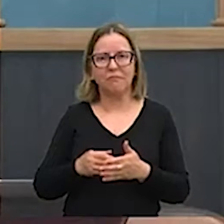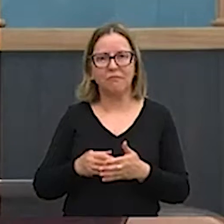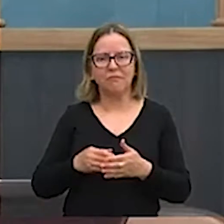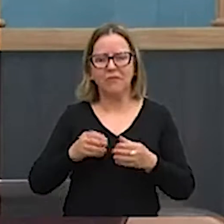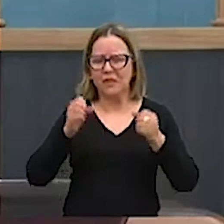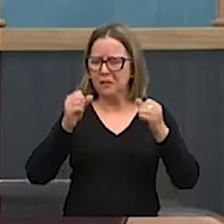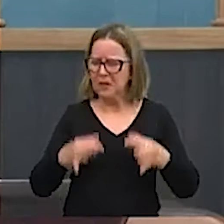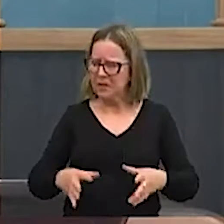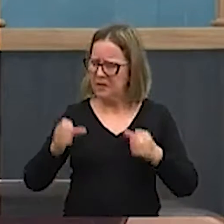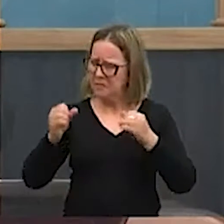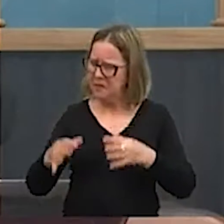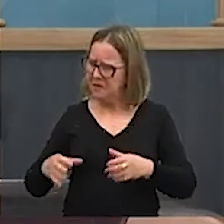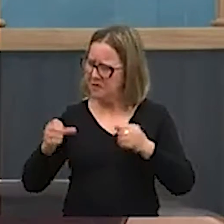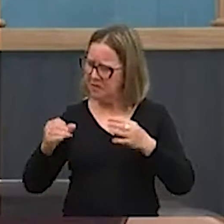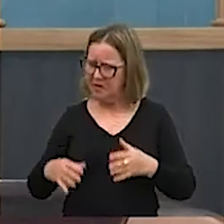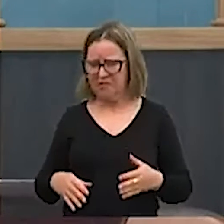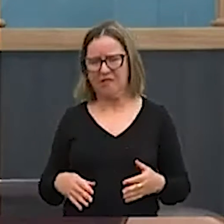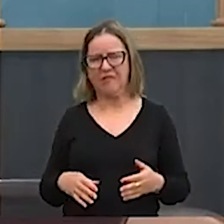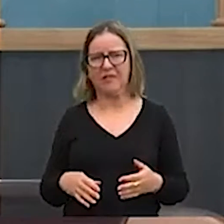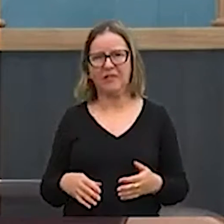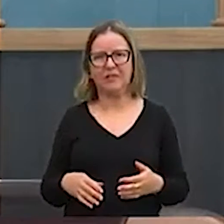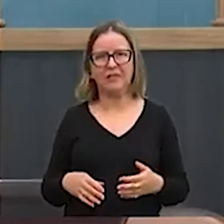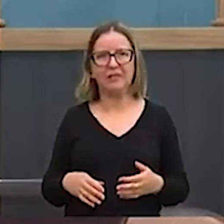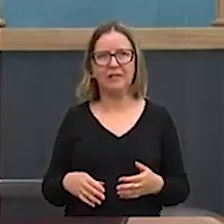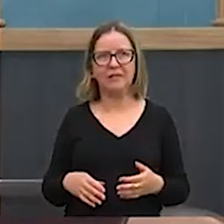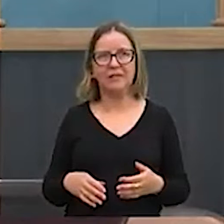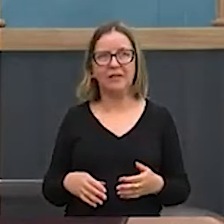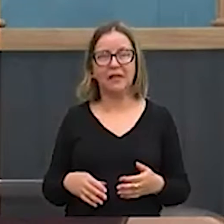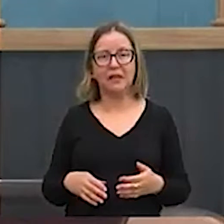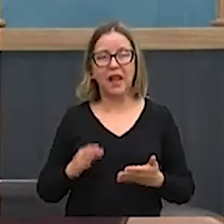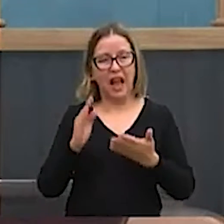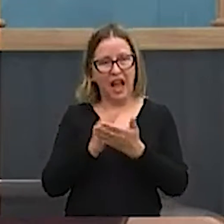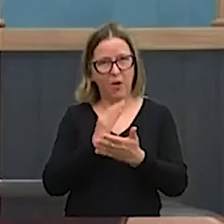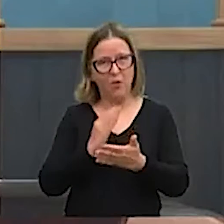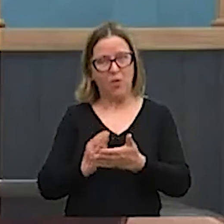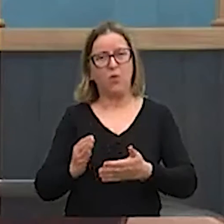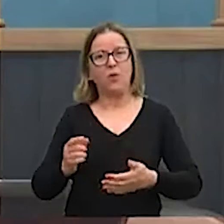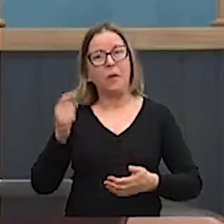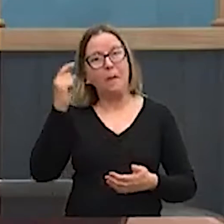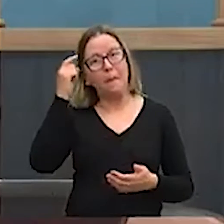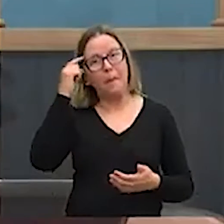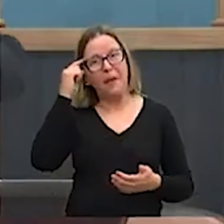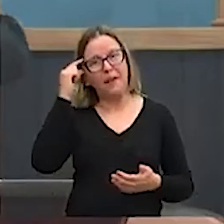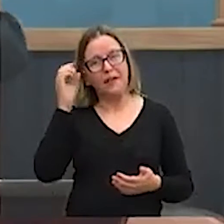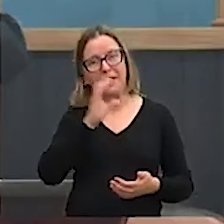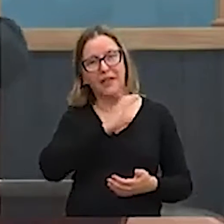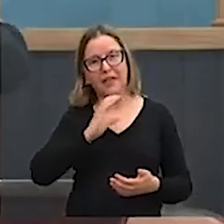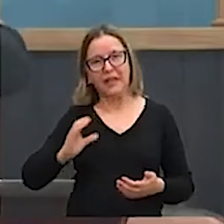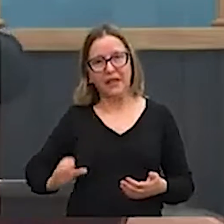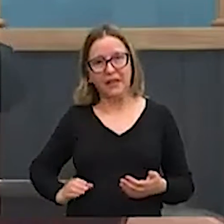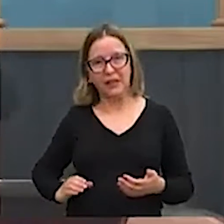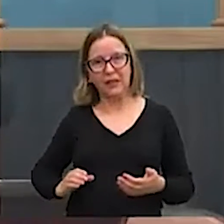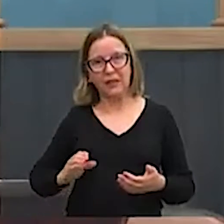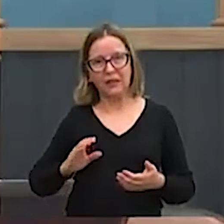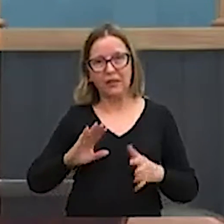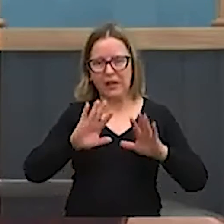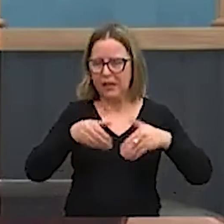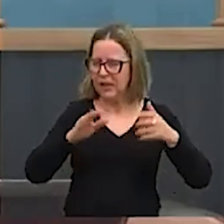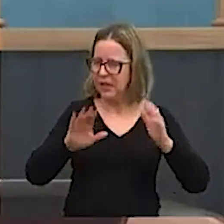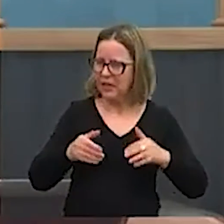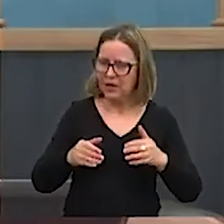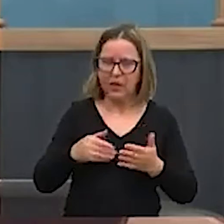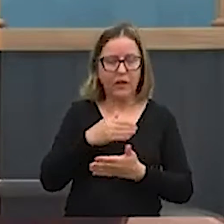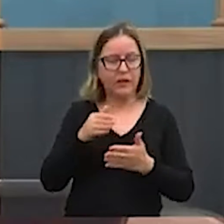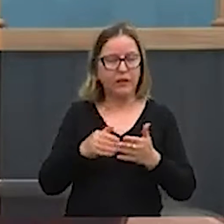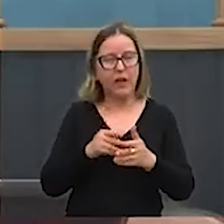atração. A primeira, alguns pensam que Cristo atraiu todas as pessoas, sem